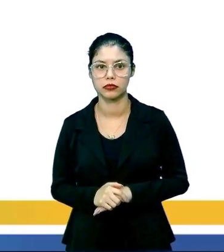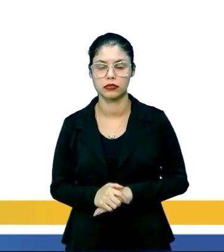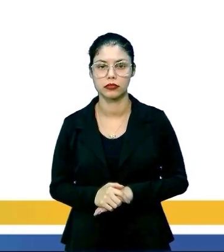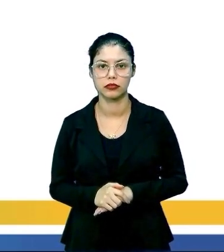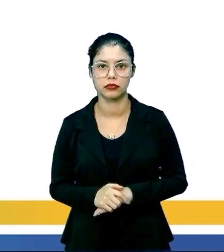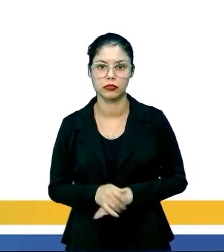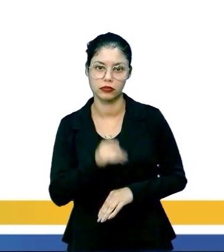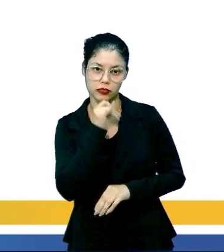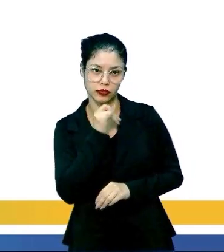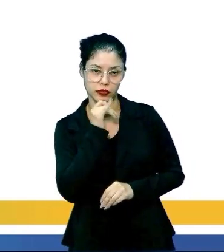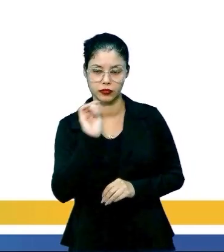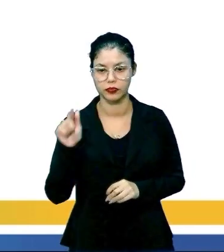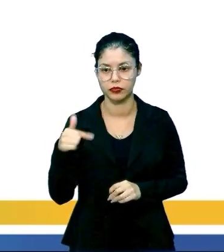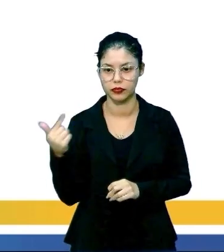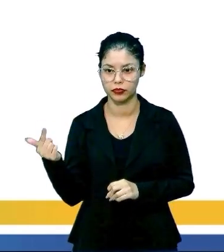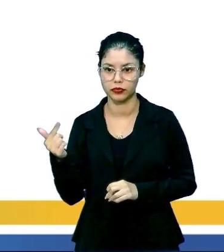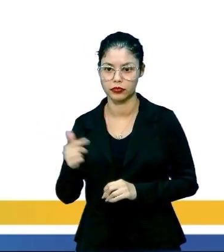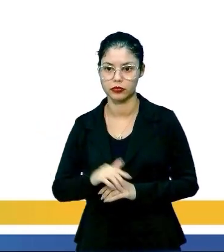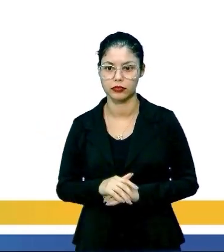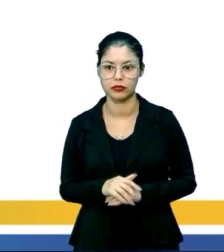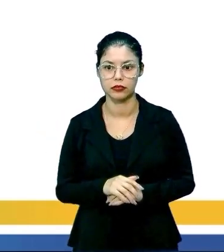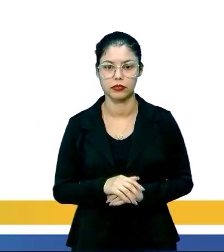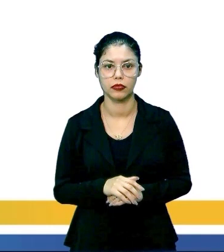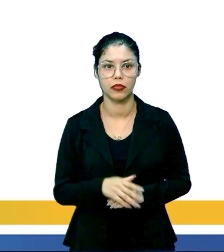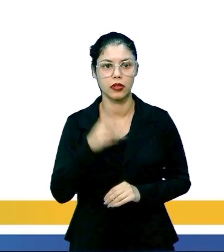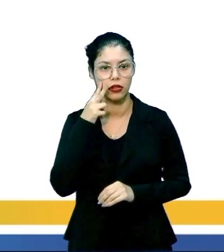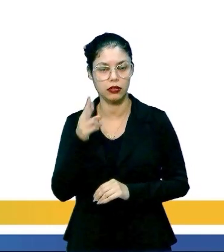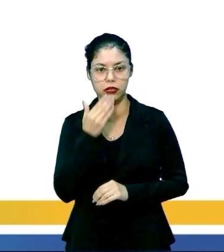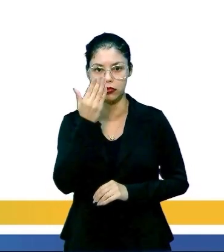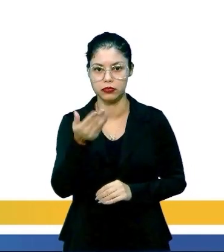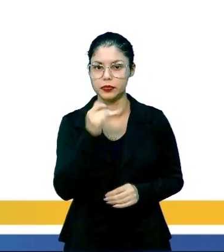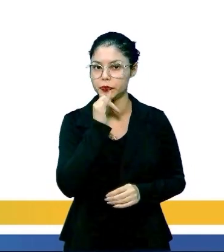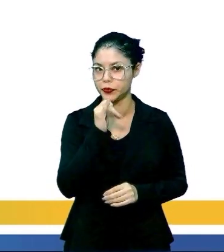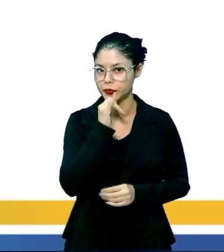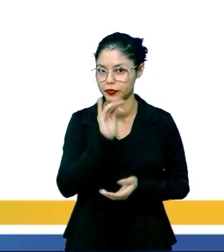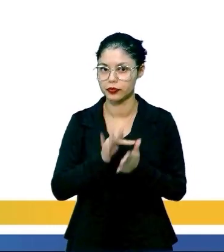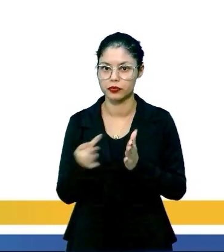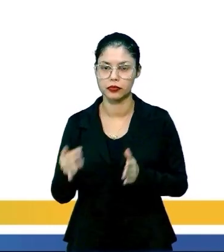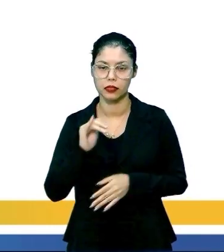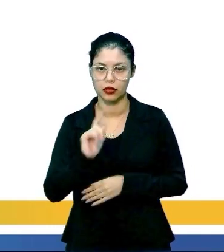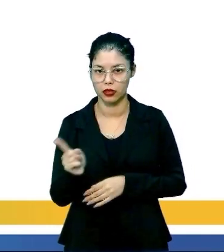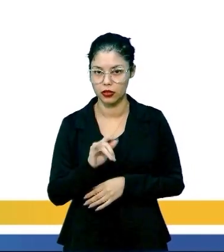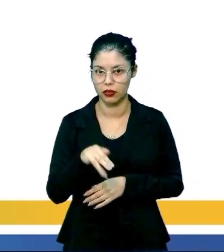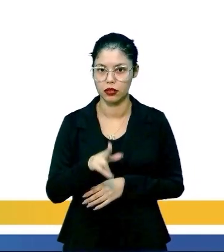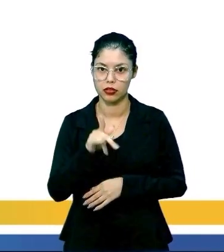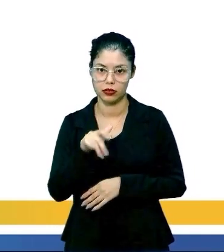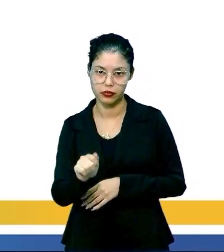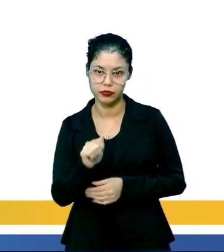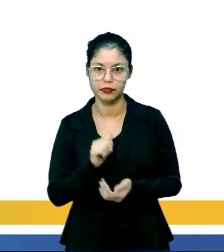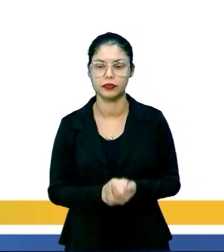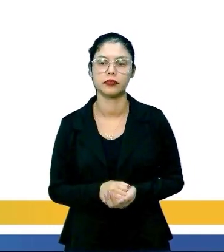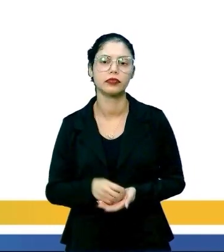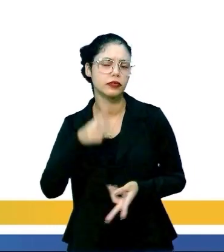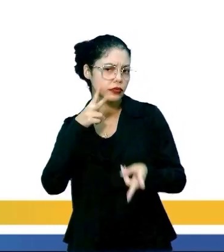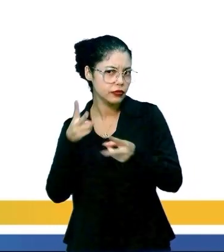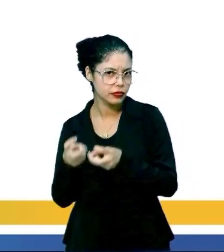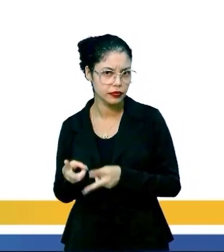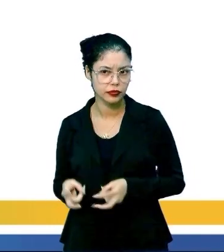Vamos aqui a um outro exemplo. Veja a seguir um exemplo de função não